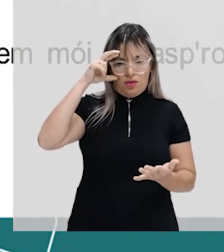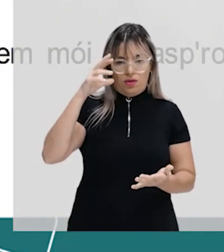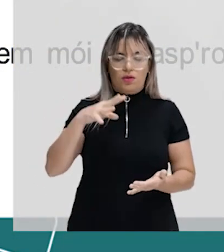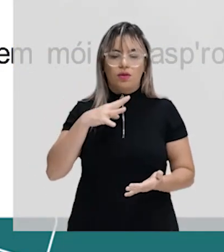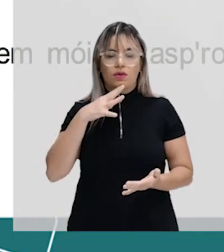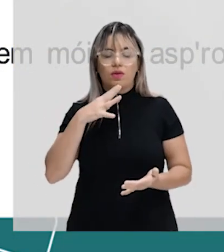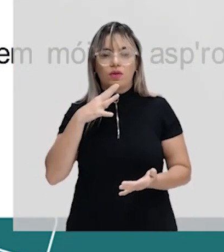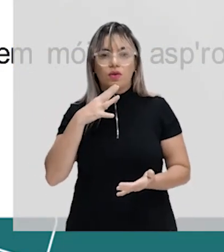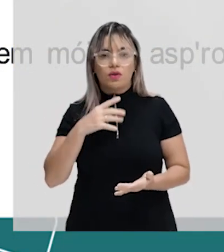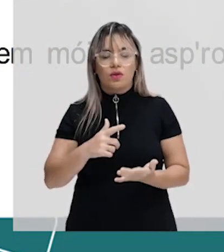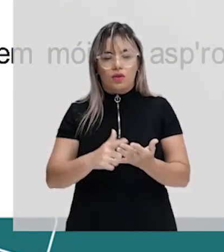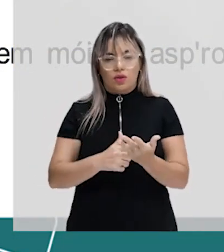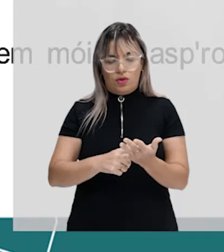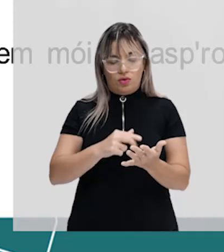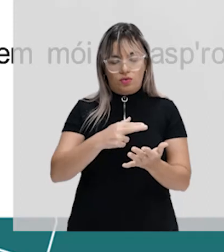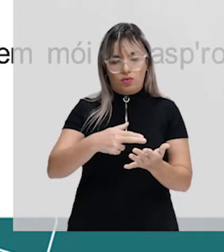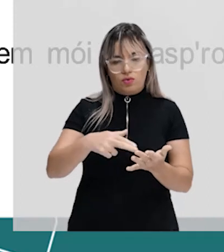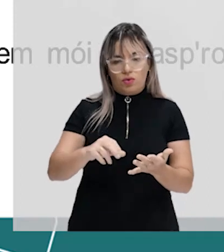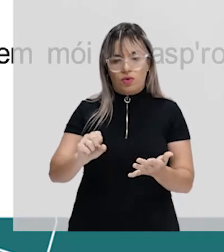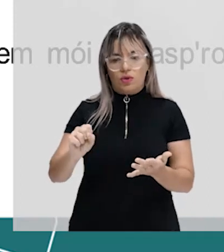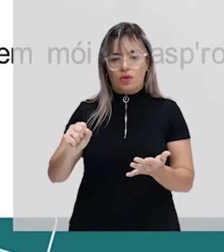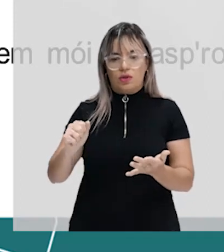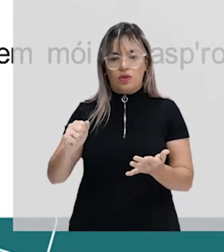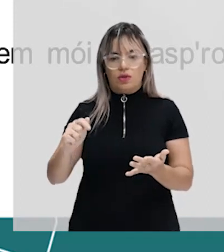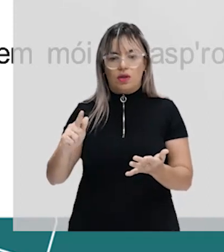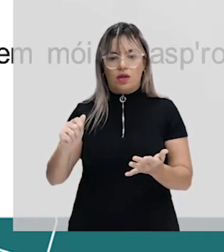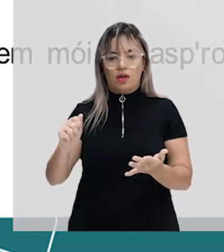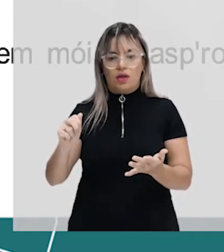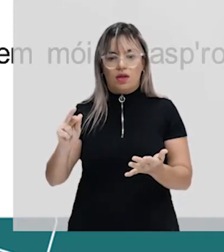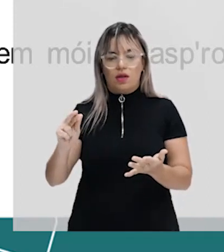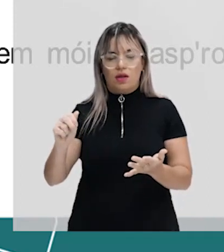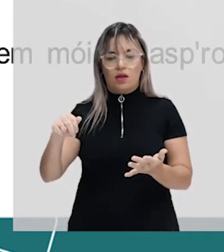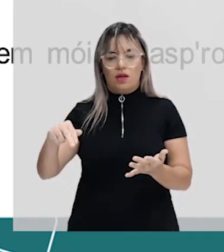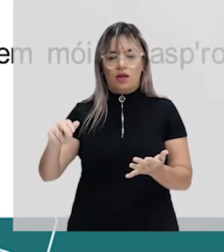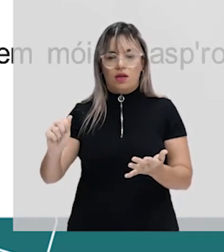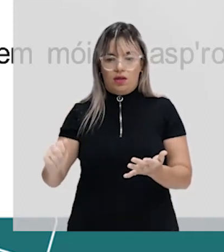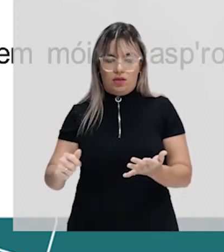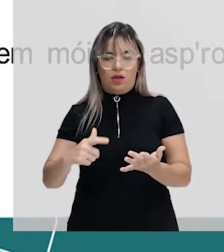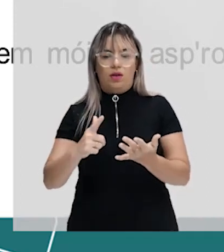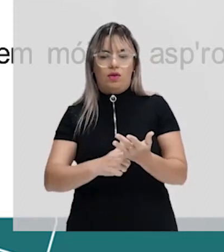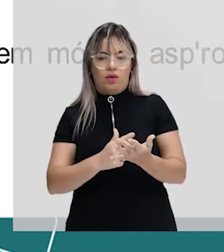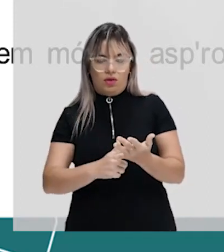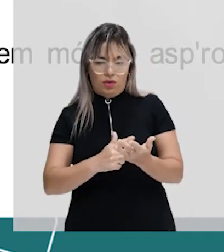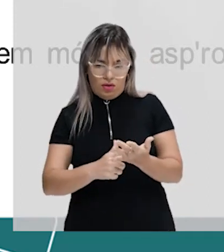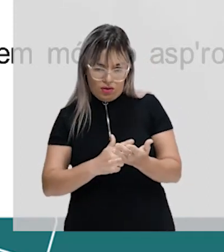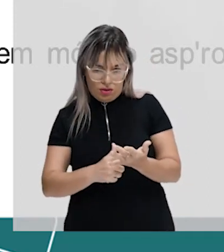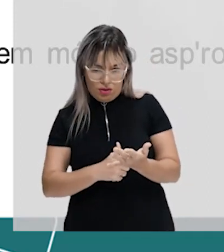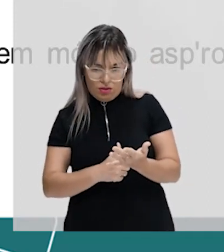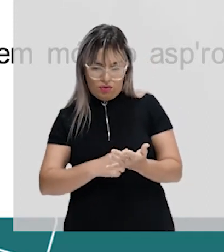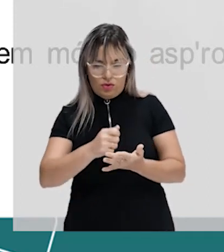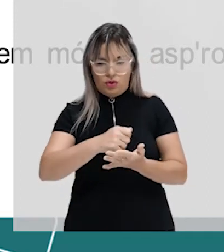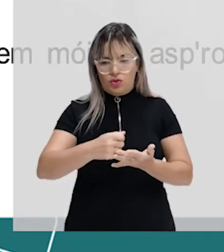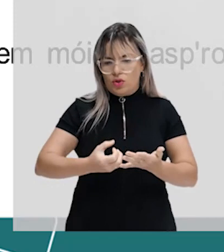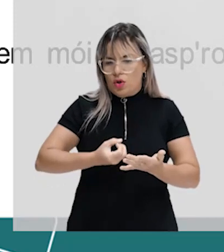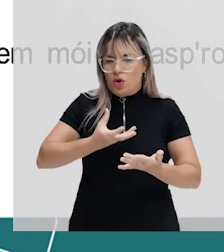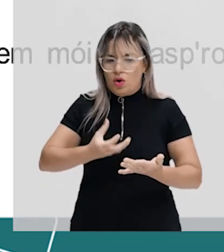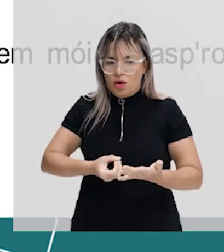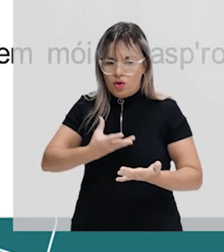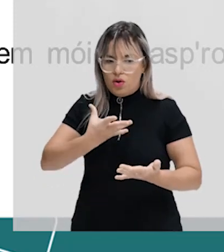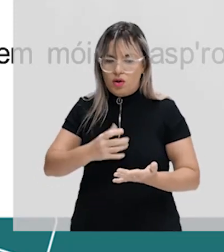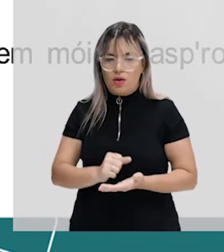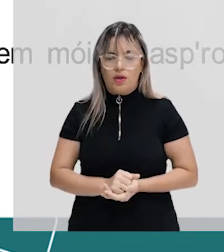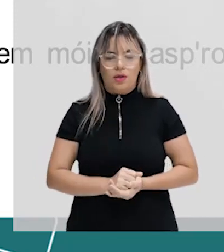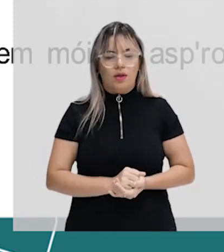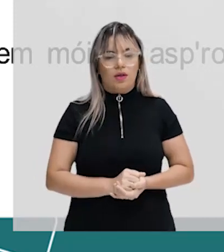Sagarana, que é um livro de contos, e a sua obra-prima, o romance Grande Sertão Veredas, que eu já disse, tem essa obra